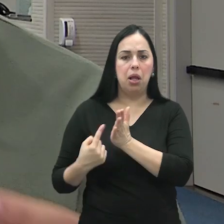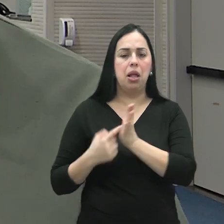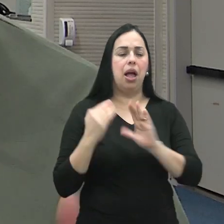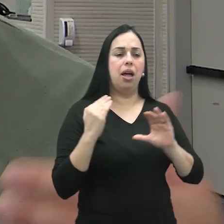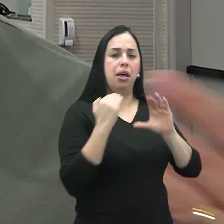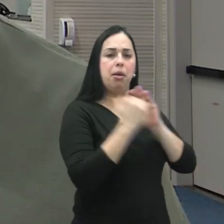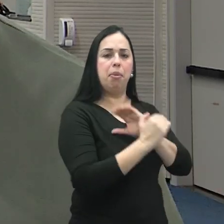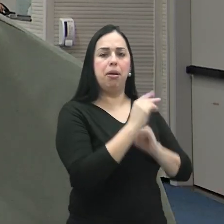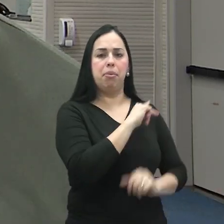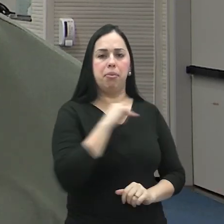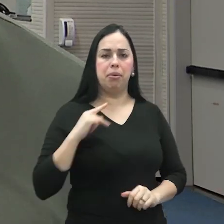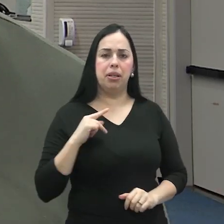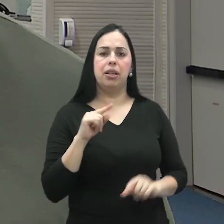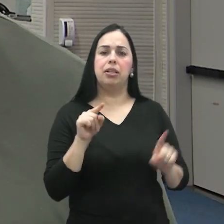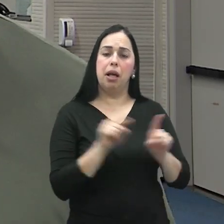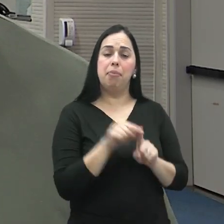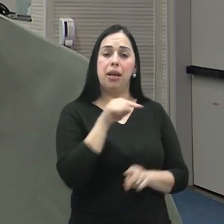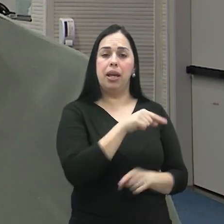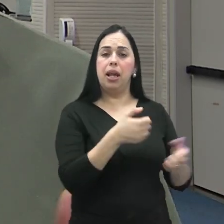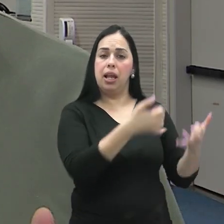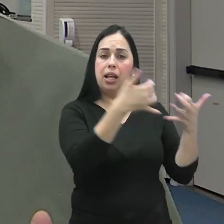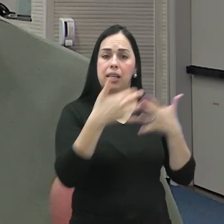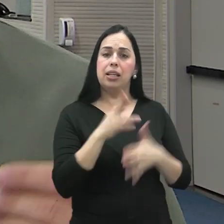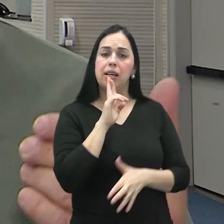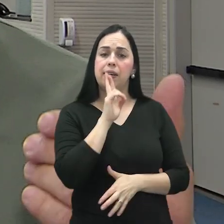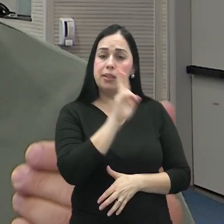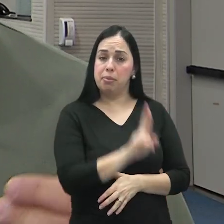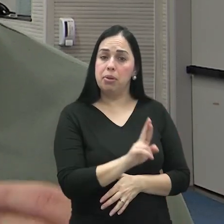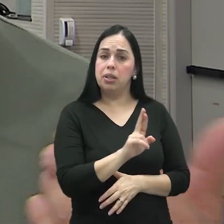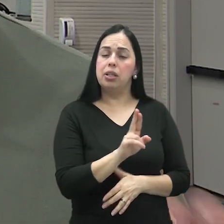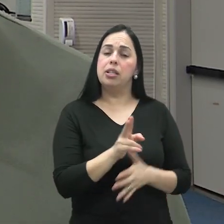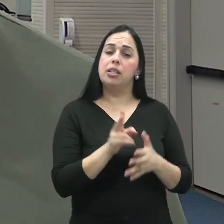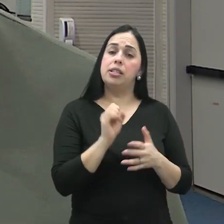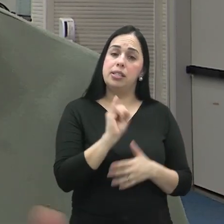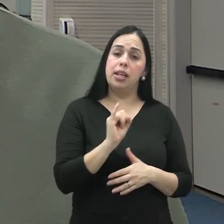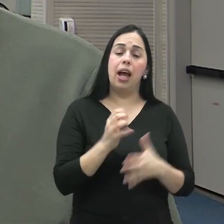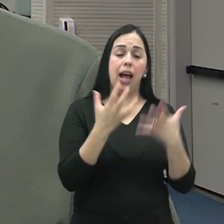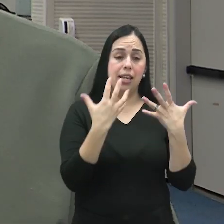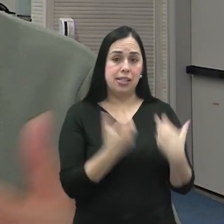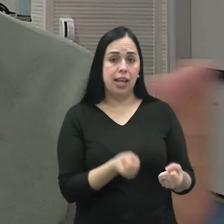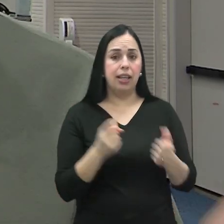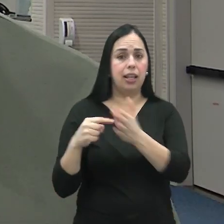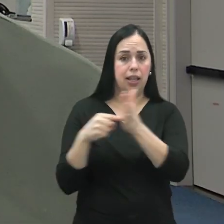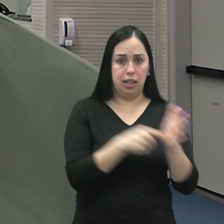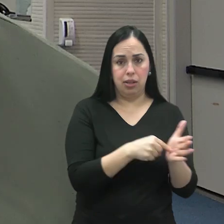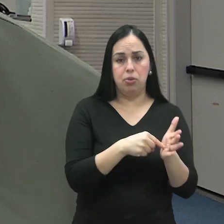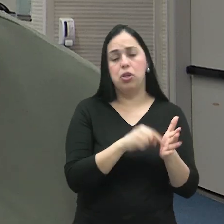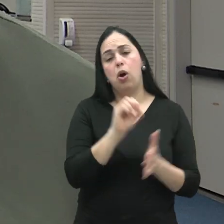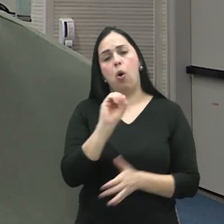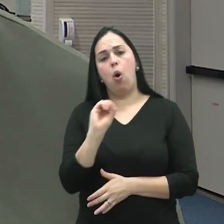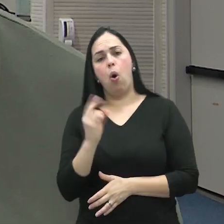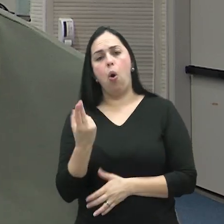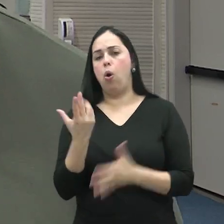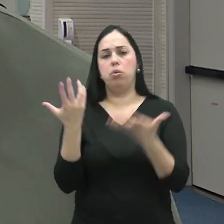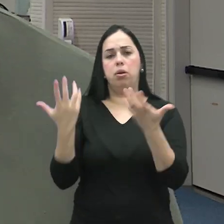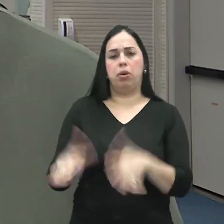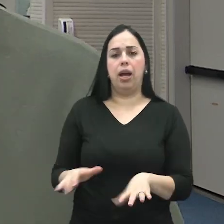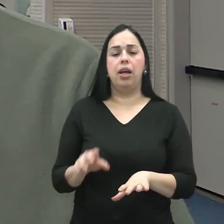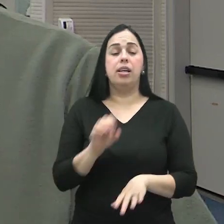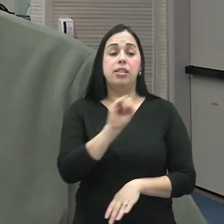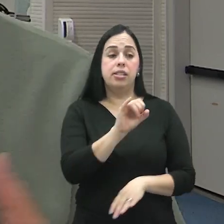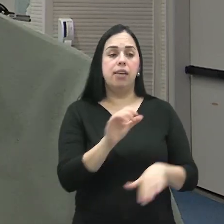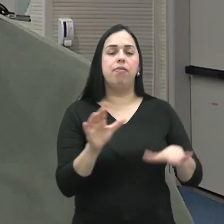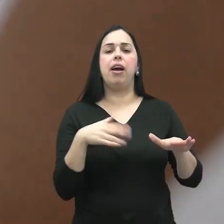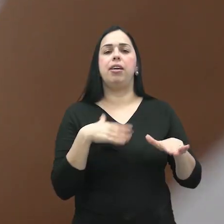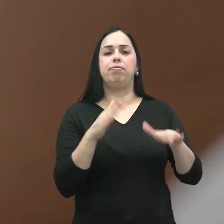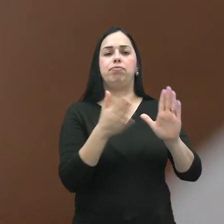dá encaminhamento, o presidente dá o parecer favorável também para dar continuidade ou não na matéria, se vai